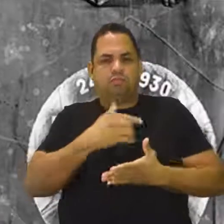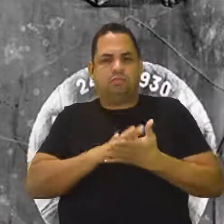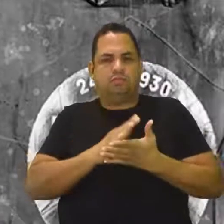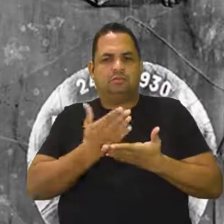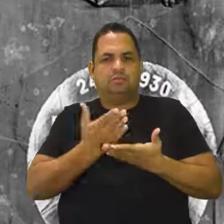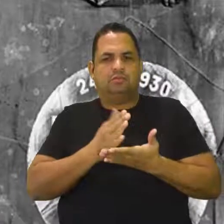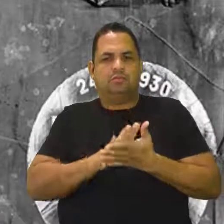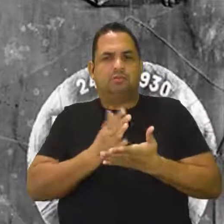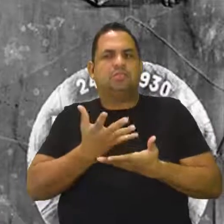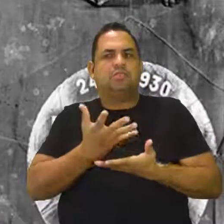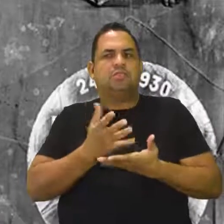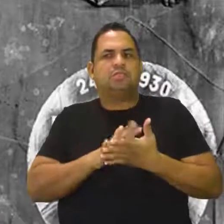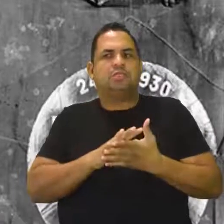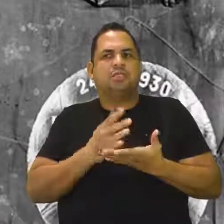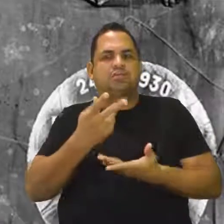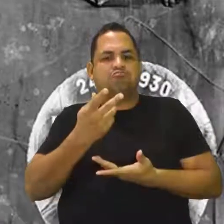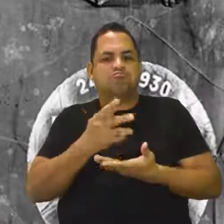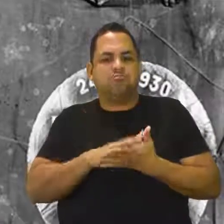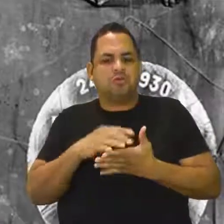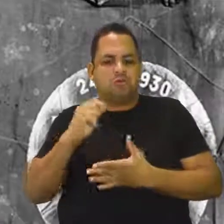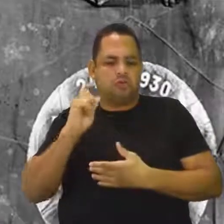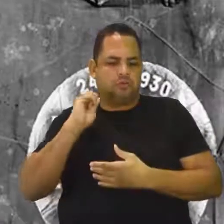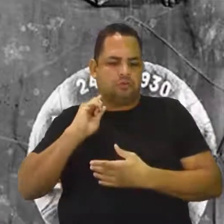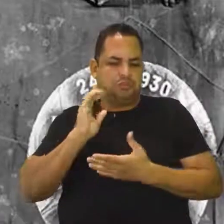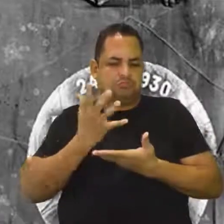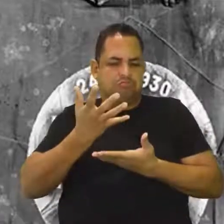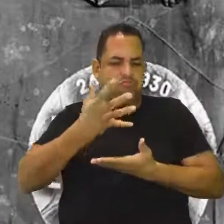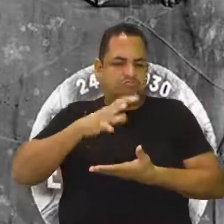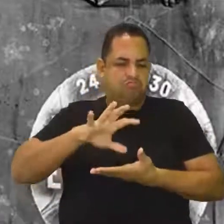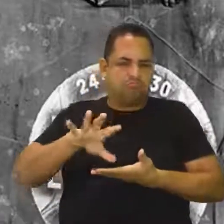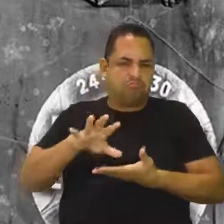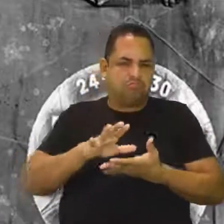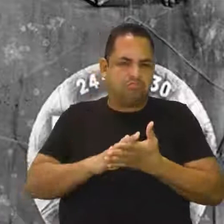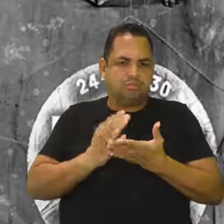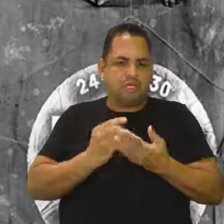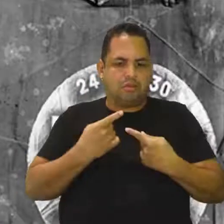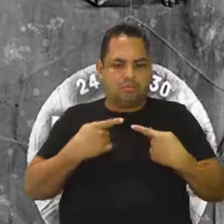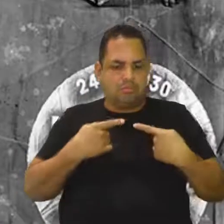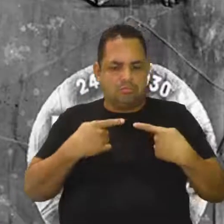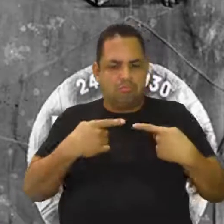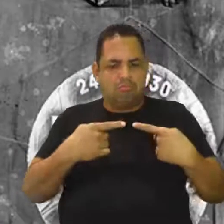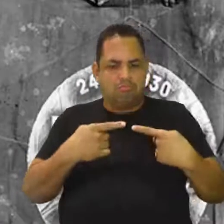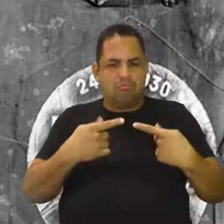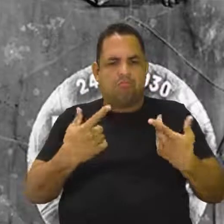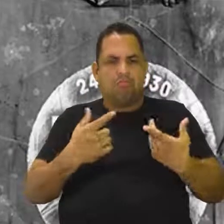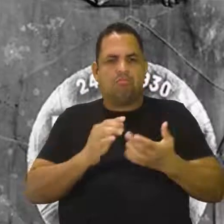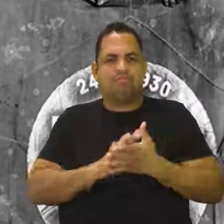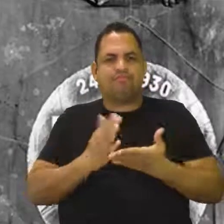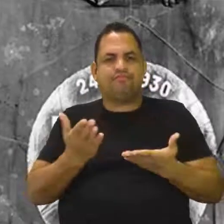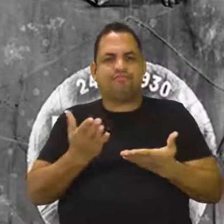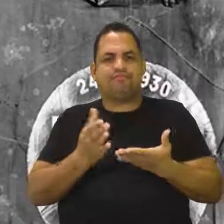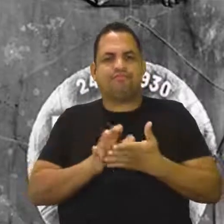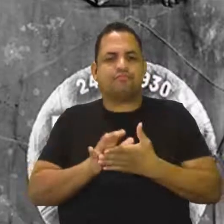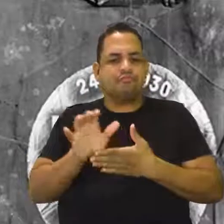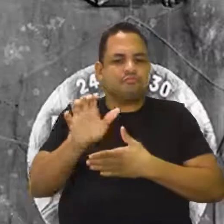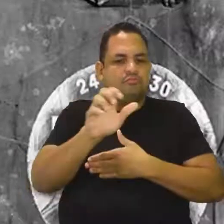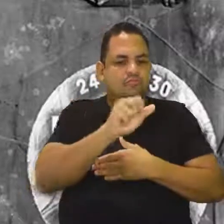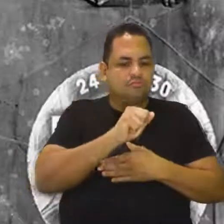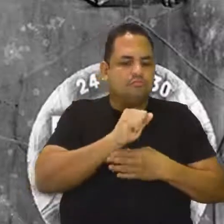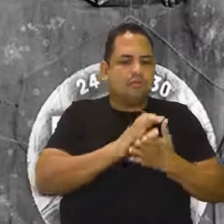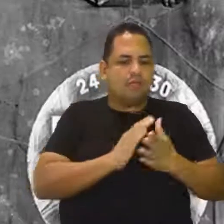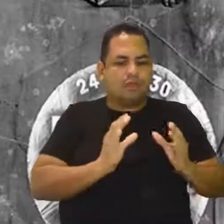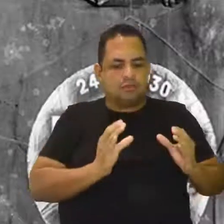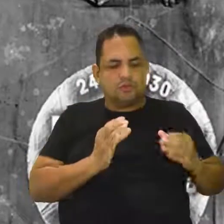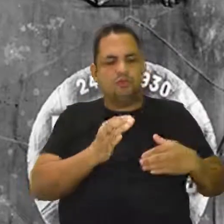a insatisfação dos mineiros, de não ser os mineiros indicados para concorrer. Vou pegar representantes do norte,